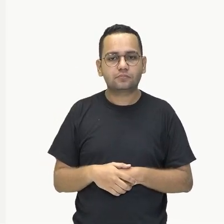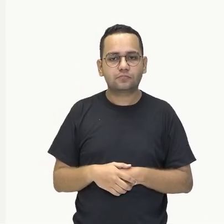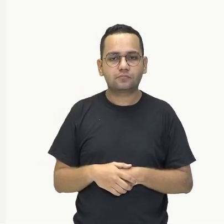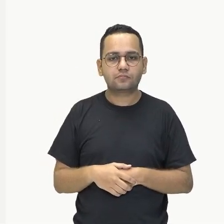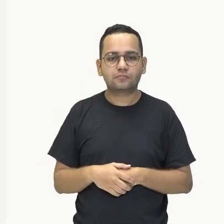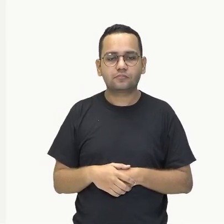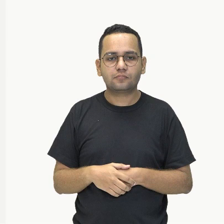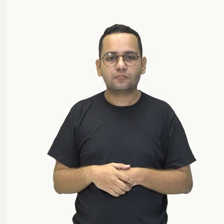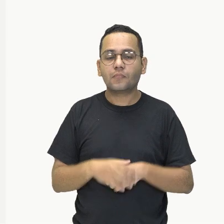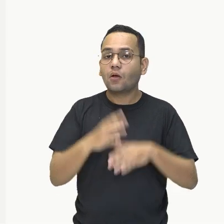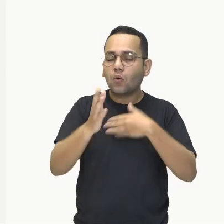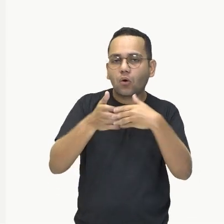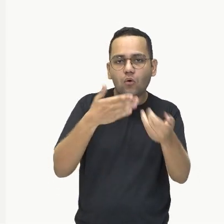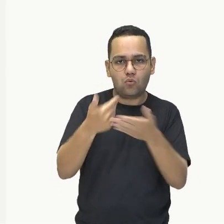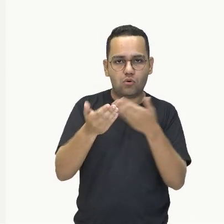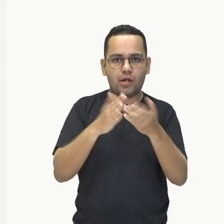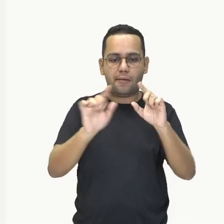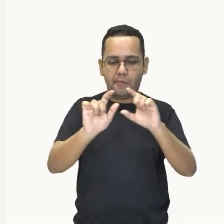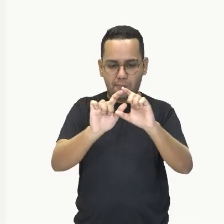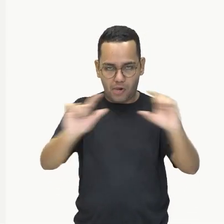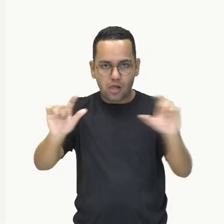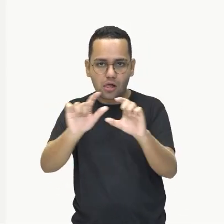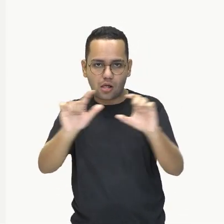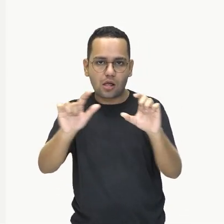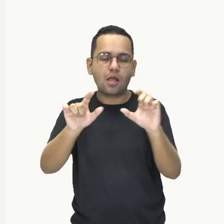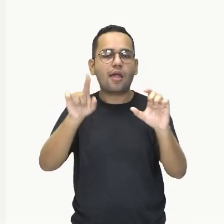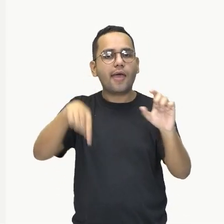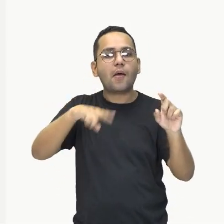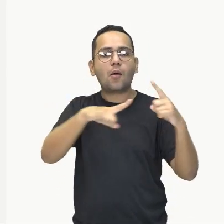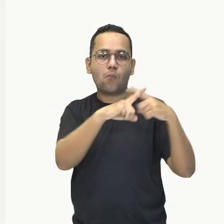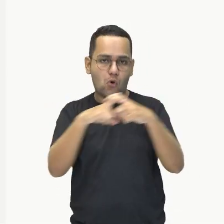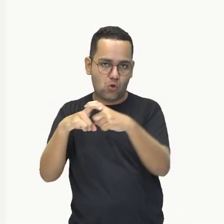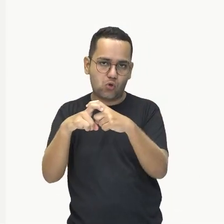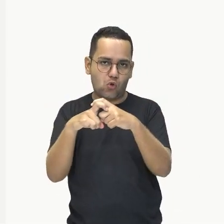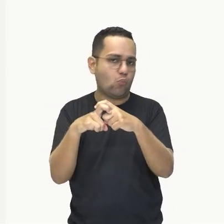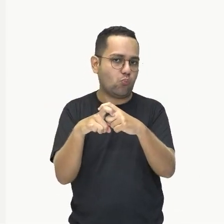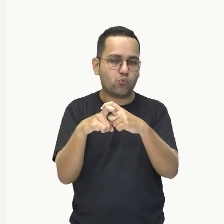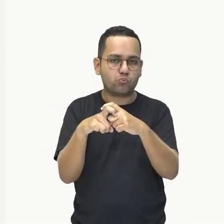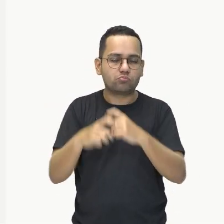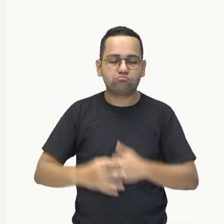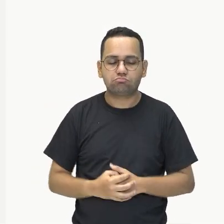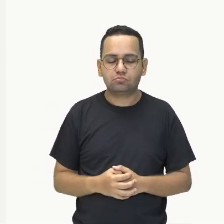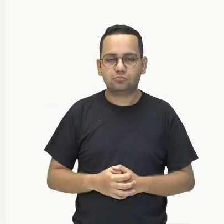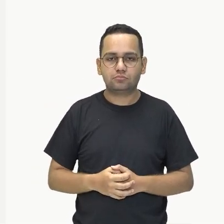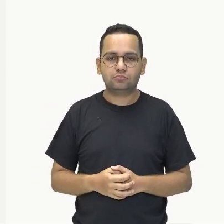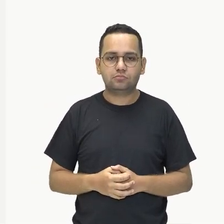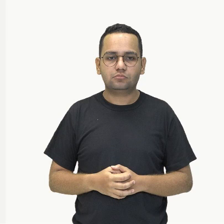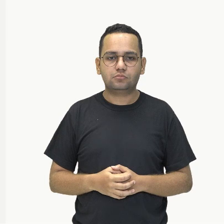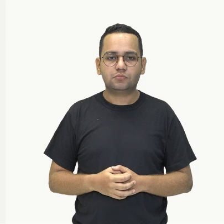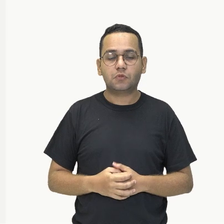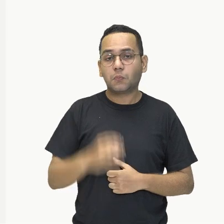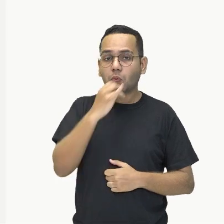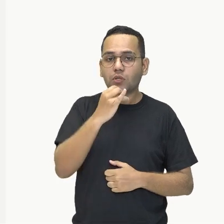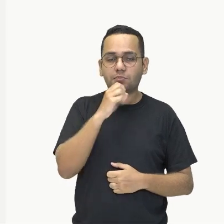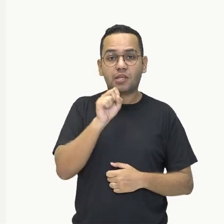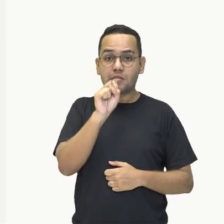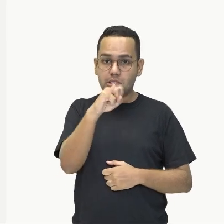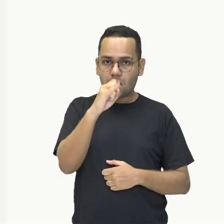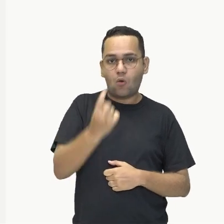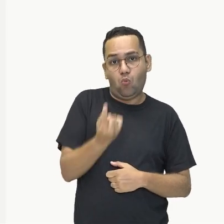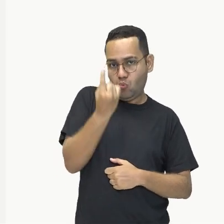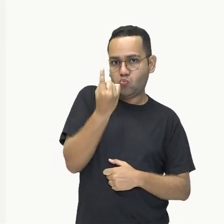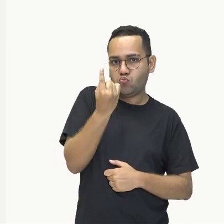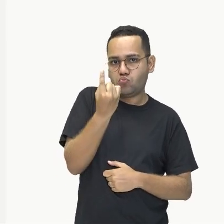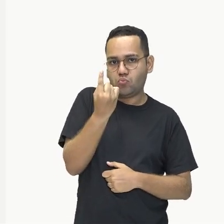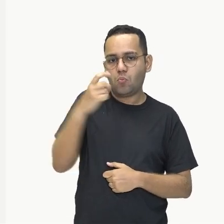é considerado um polinômio, tá bom? Então, se nós temos apenas um monômio, ele